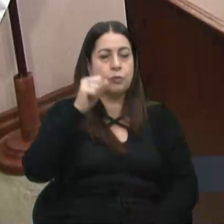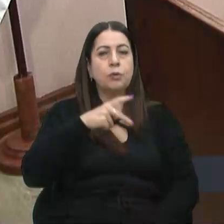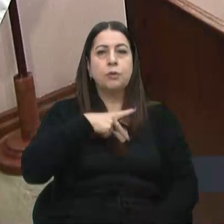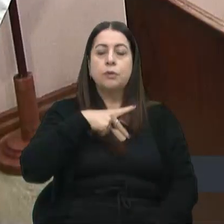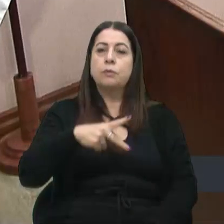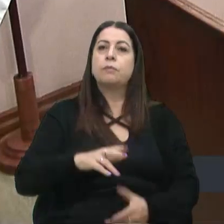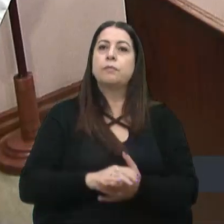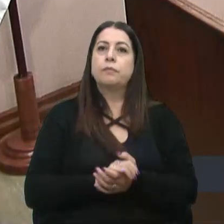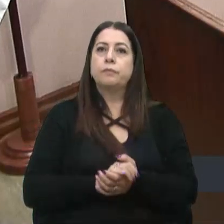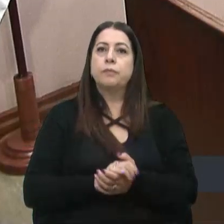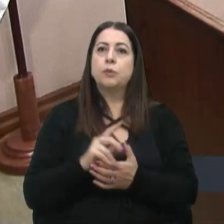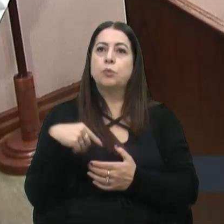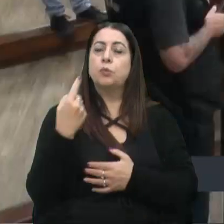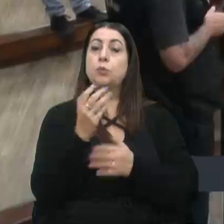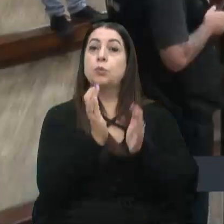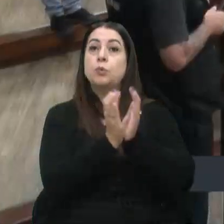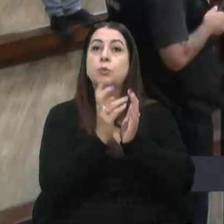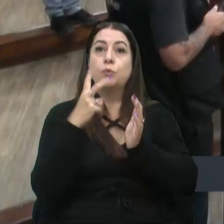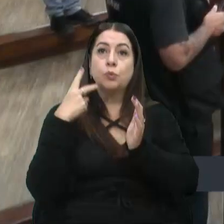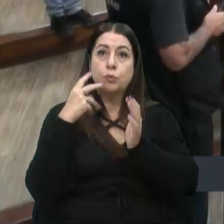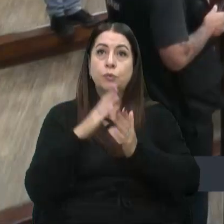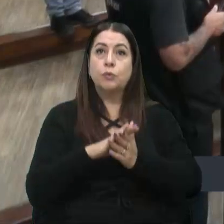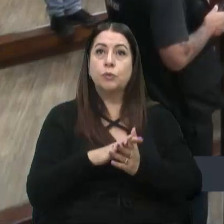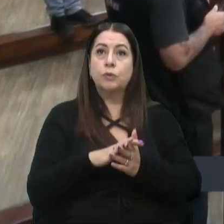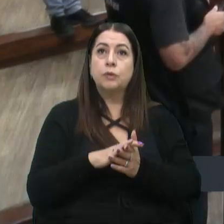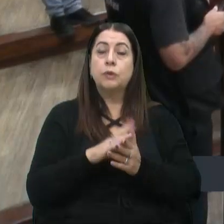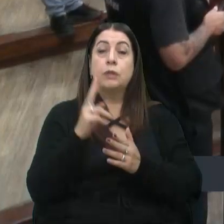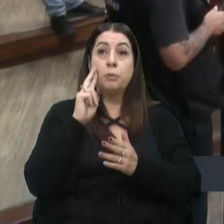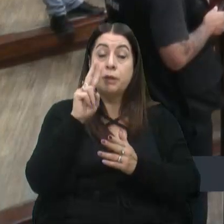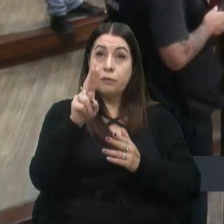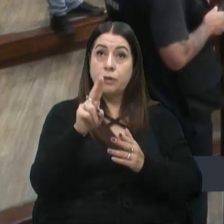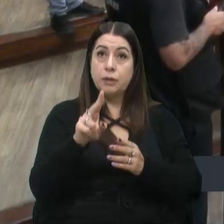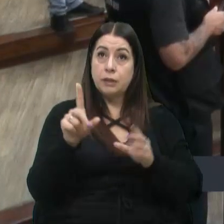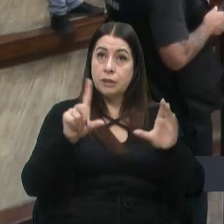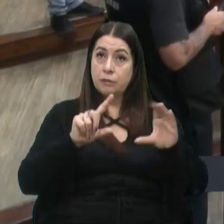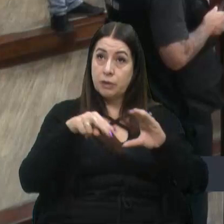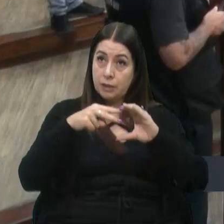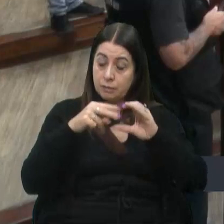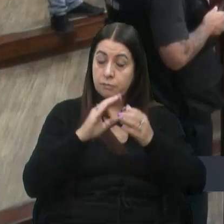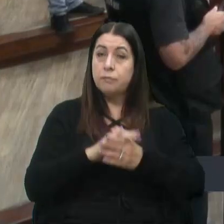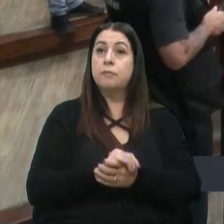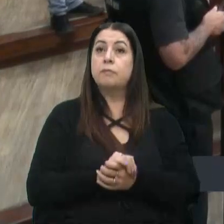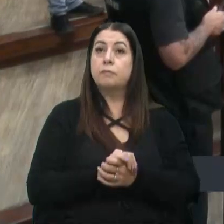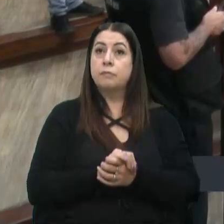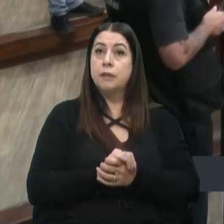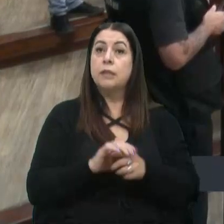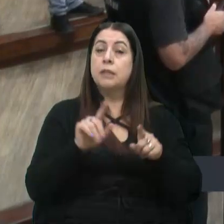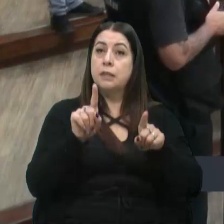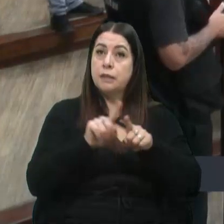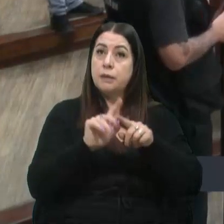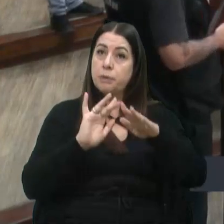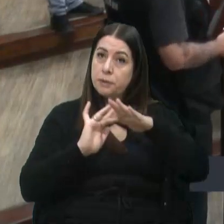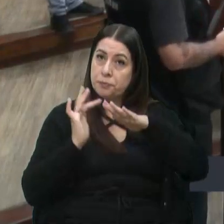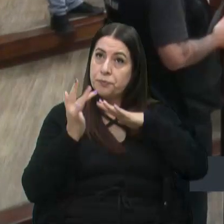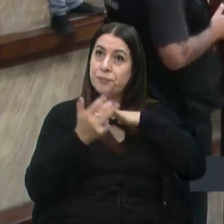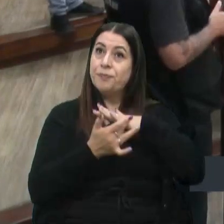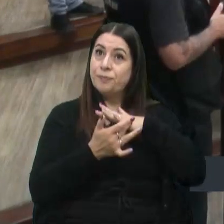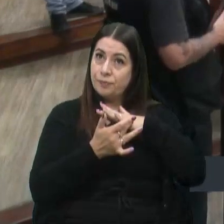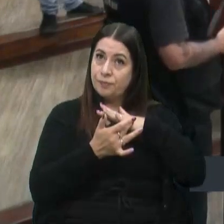Senhor presidente, demais colegas vereadores, você que nos assiste através da TV Câmara e também você da rede